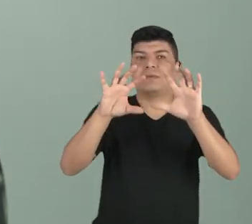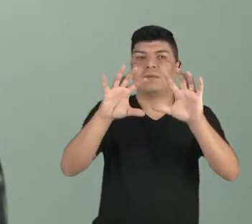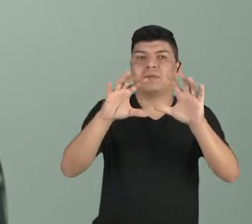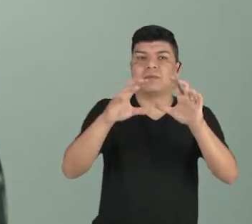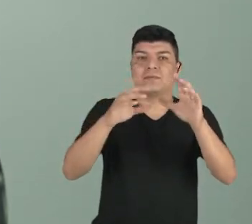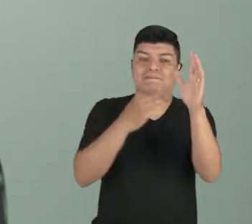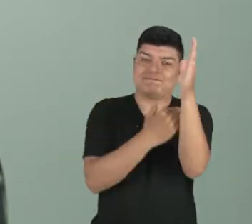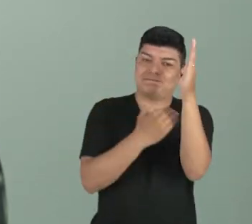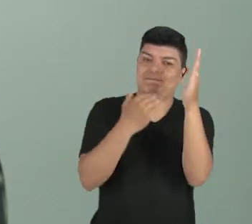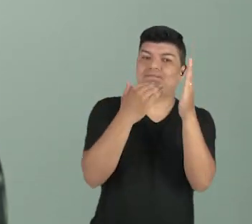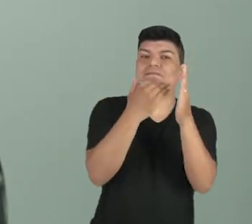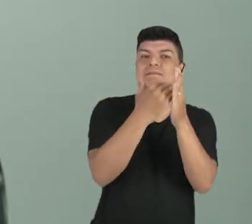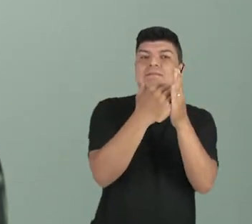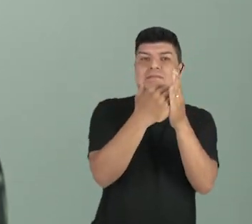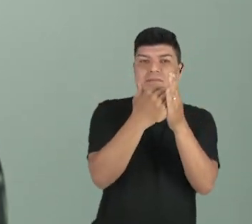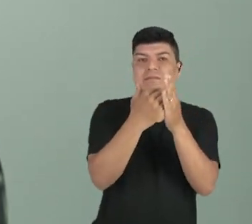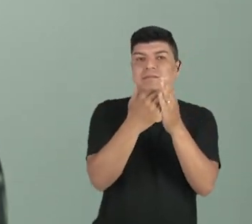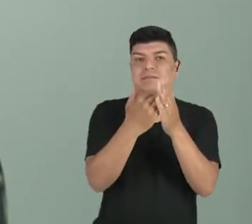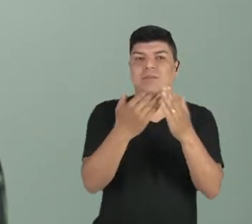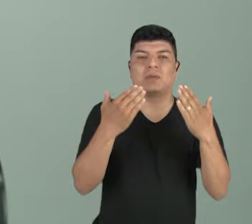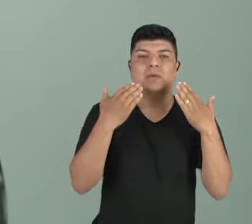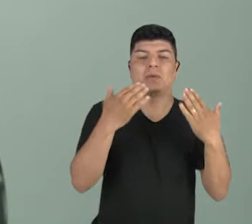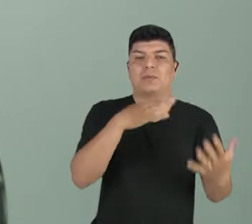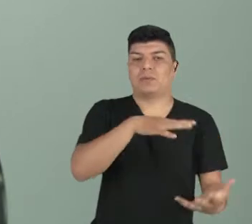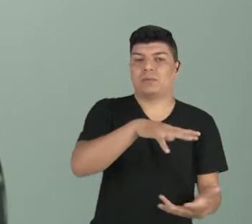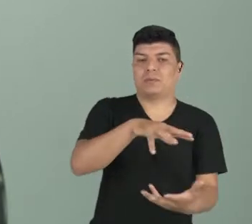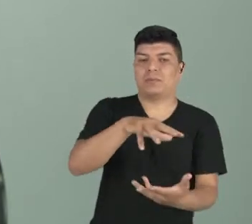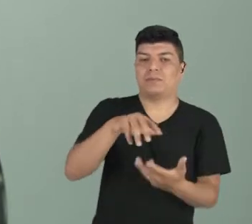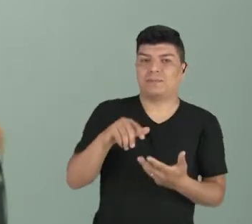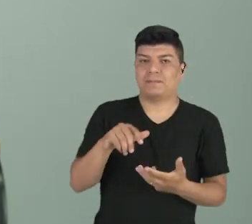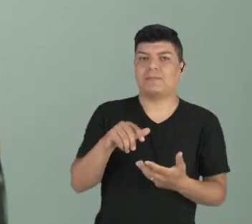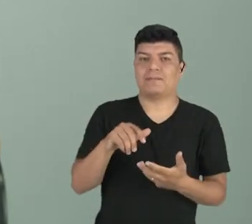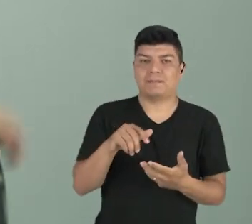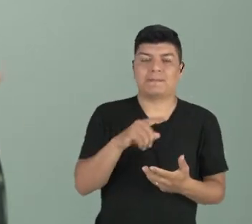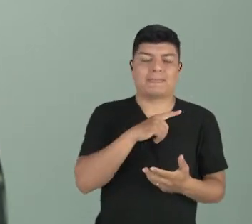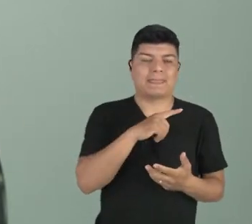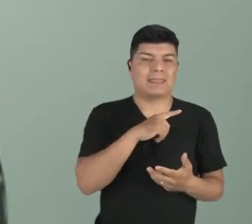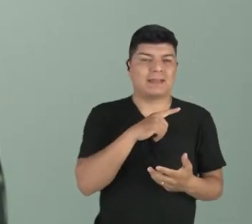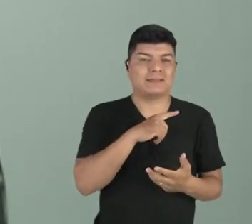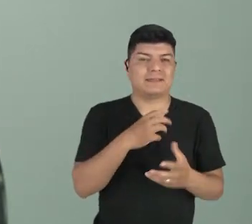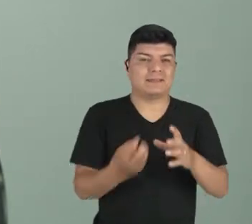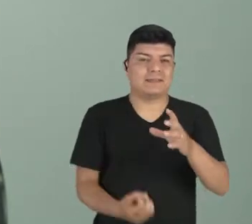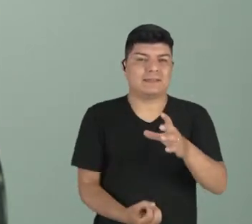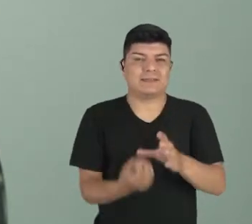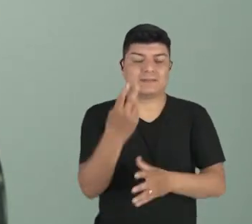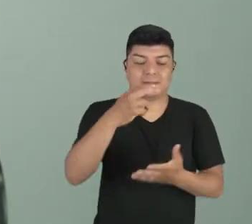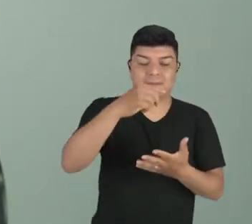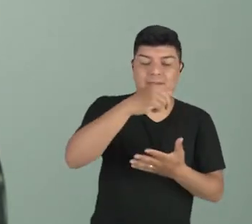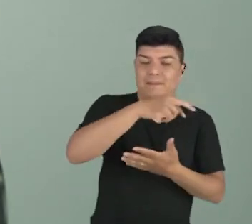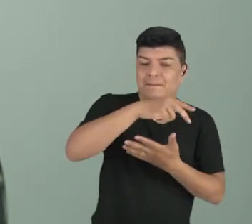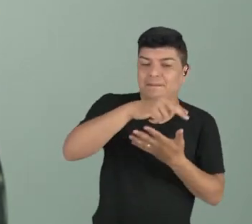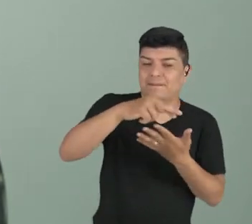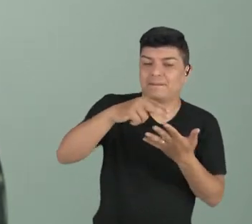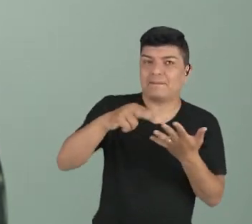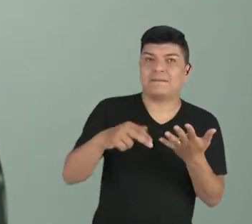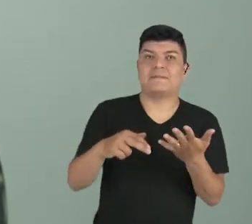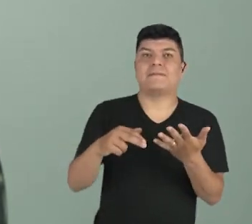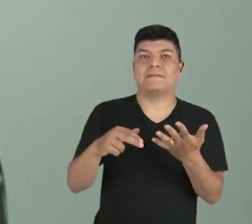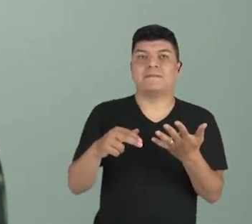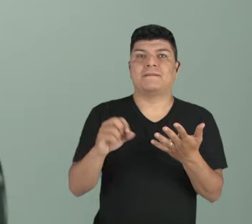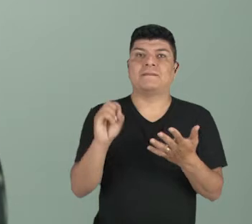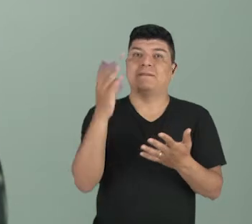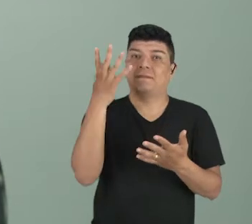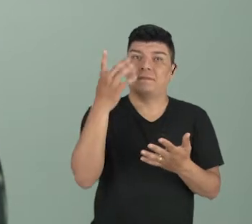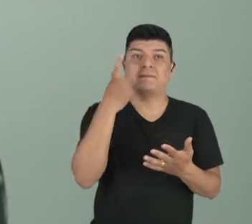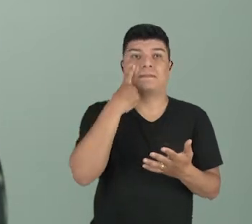aumenta também a questão do aquecimento global. E entre essa questão do aquecimento global surgem vários fenômenos, que é esses